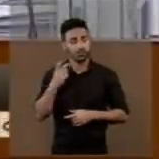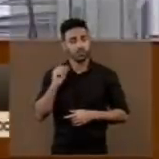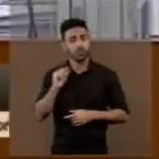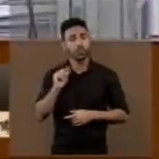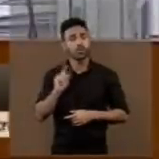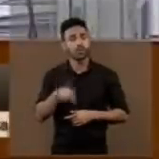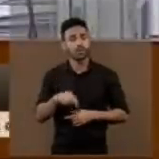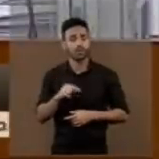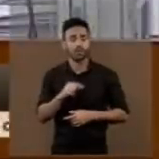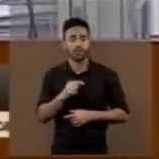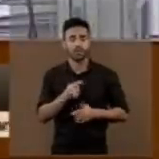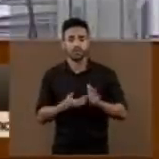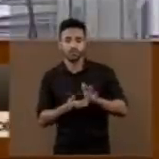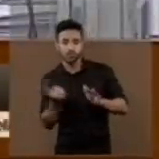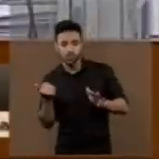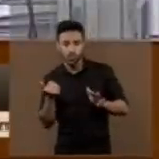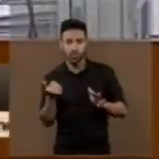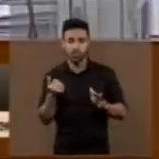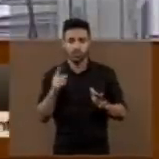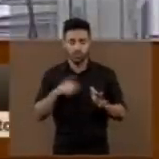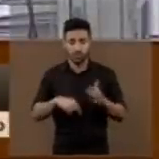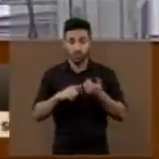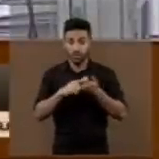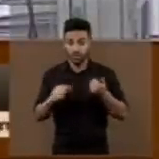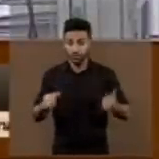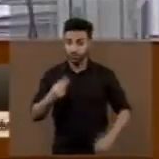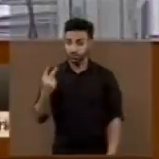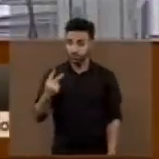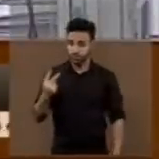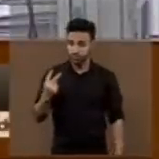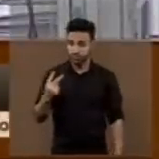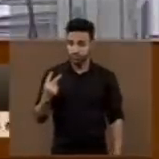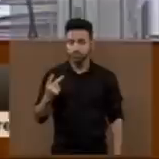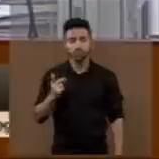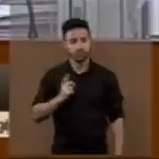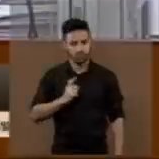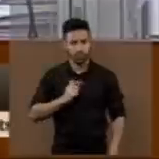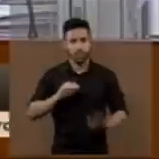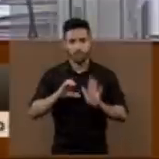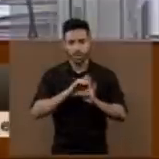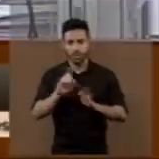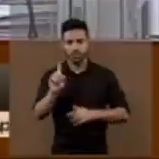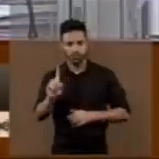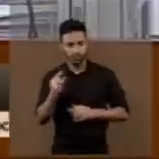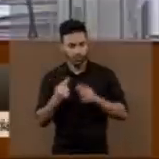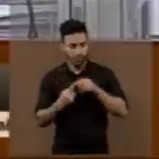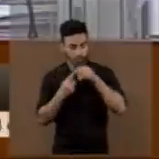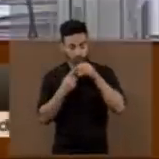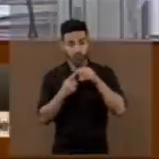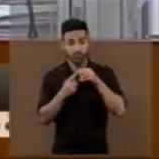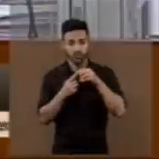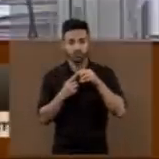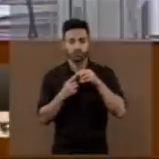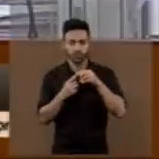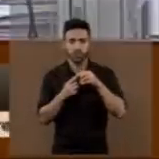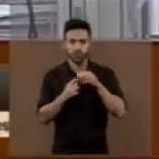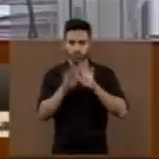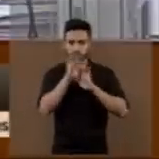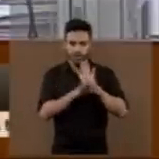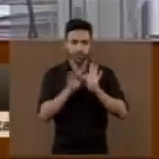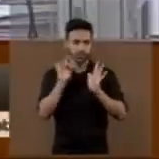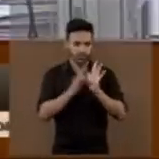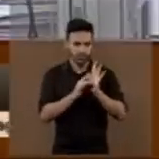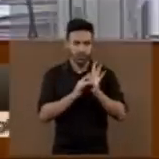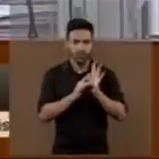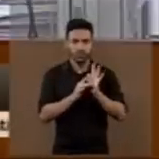impugnado, que era exatamente o artigo 2º, tem um parágrafo único na dicção originária,